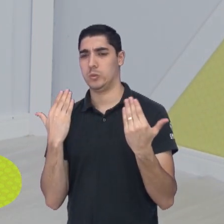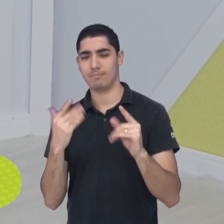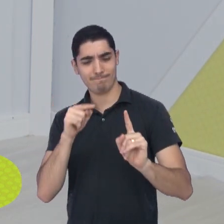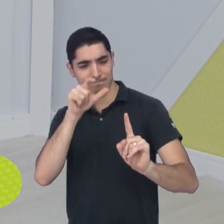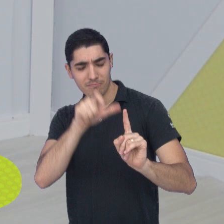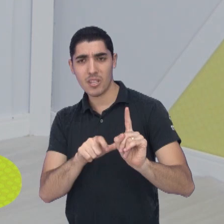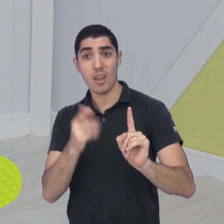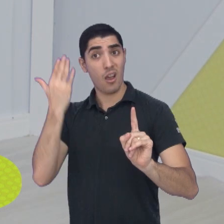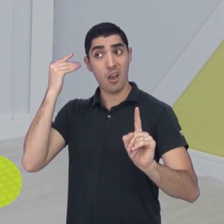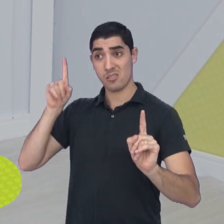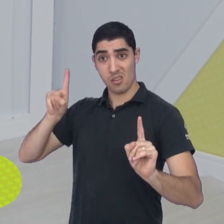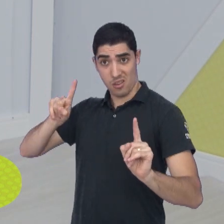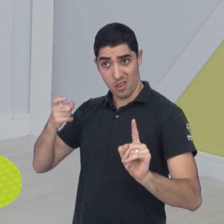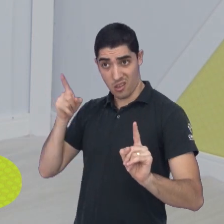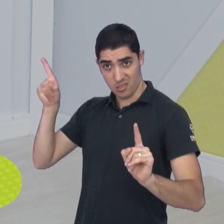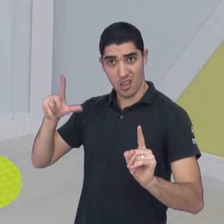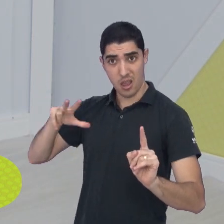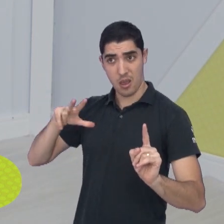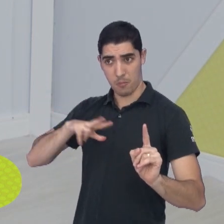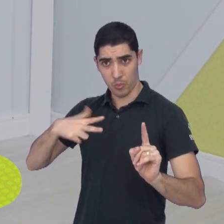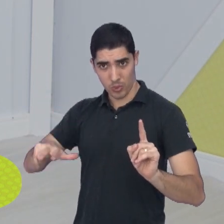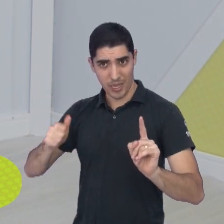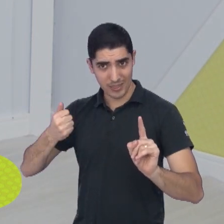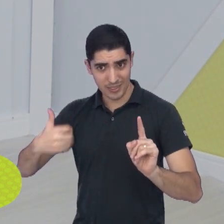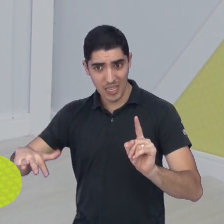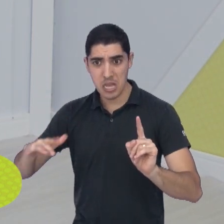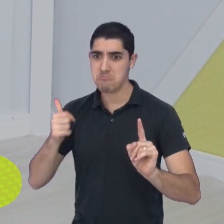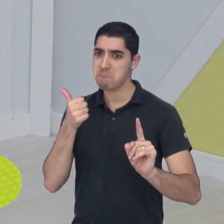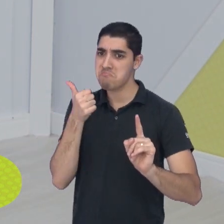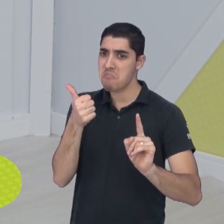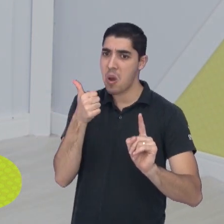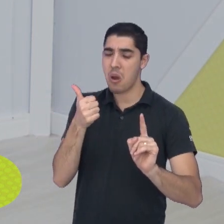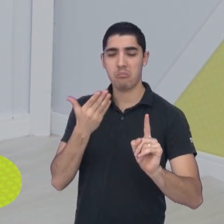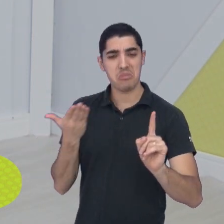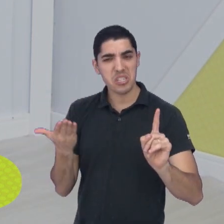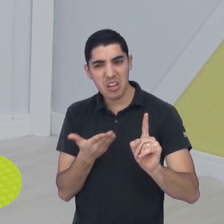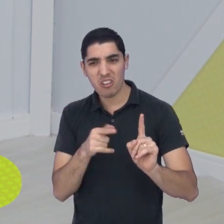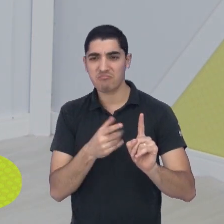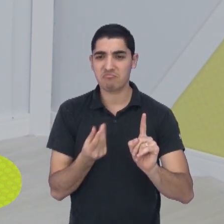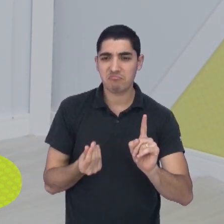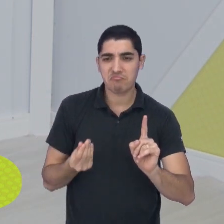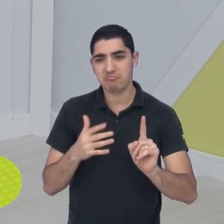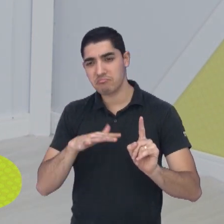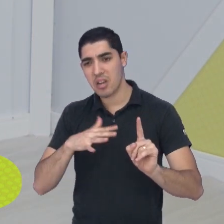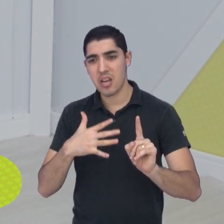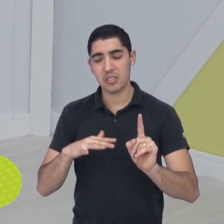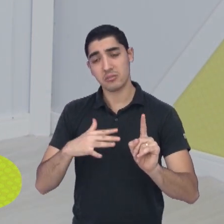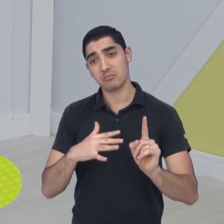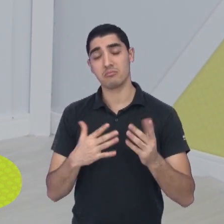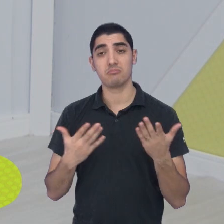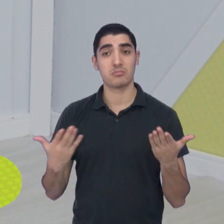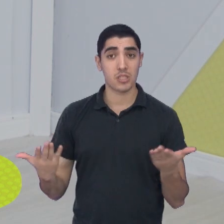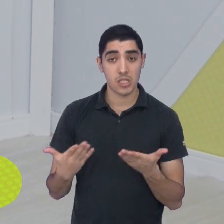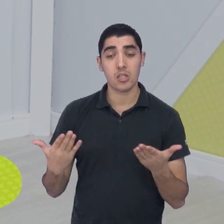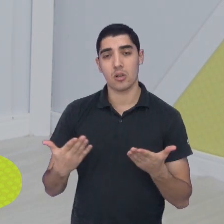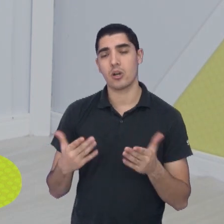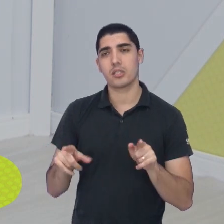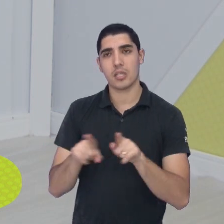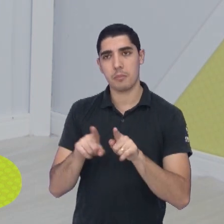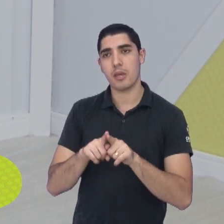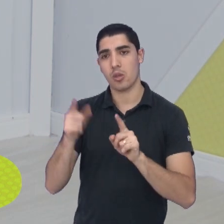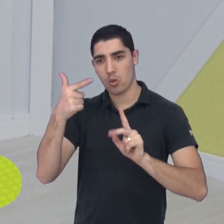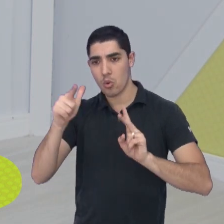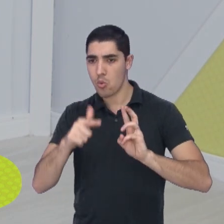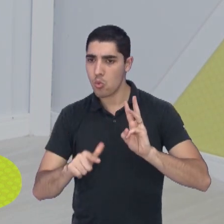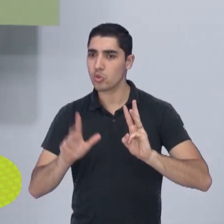da Portuguesa Santista, mas o comandante que já treinou ele em outras três equipes, a Portuguesa Santista e mais duas, explicou o